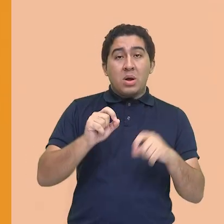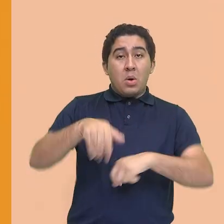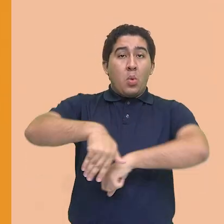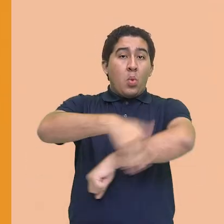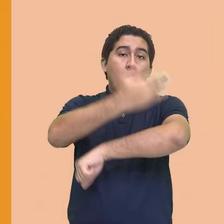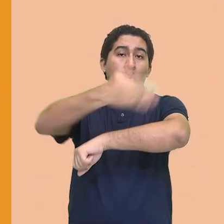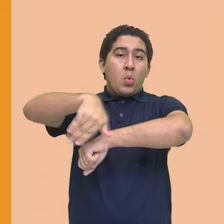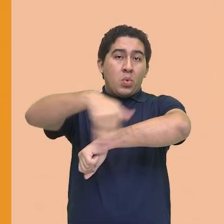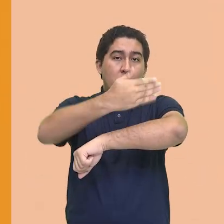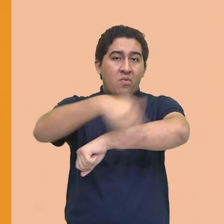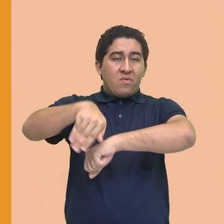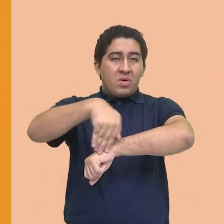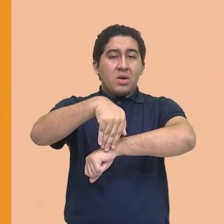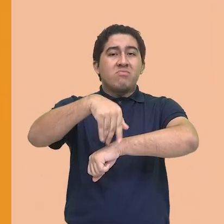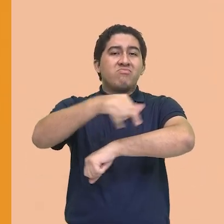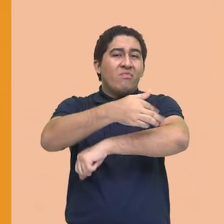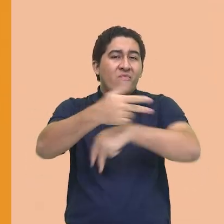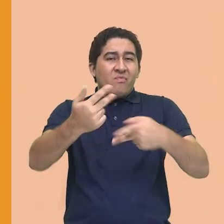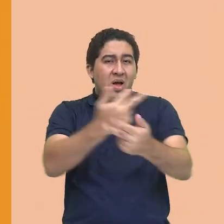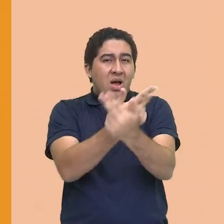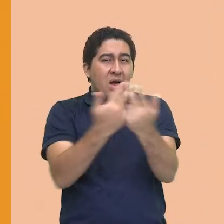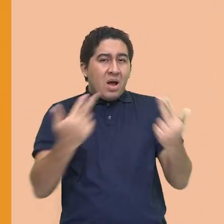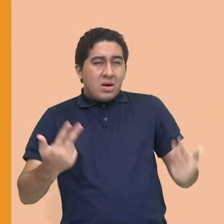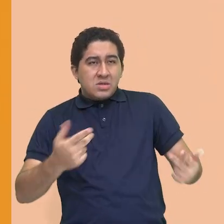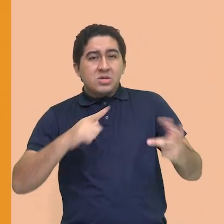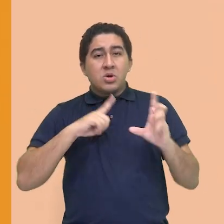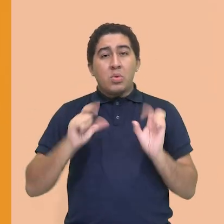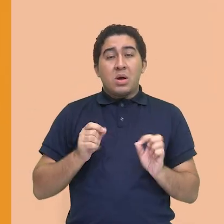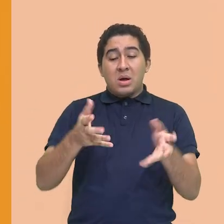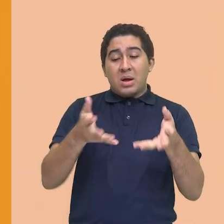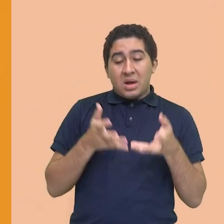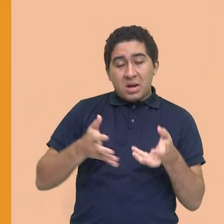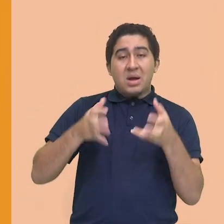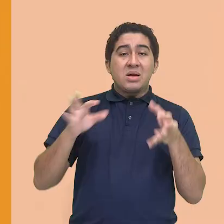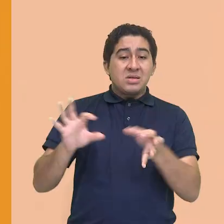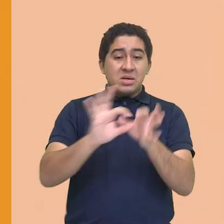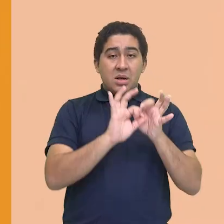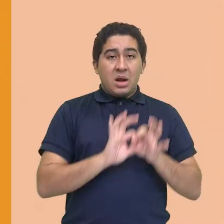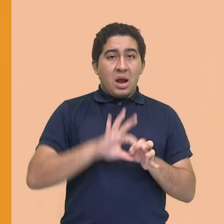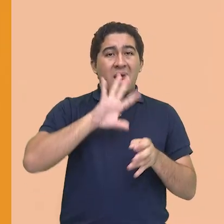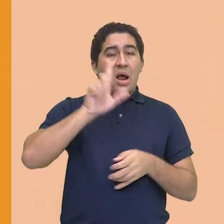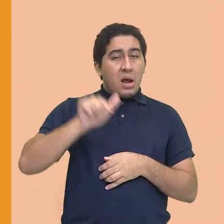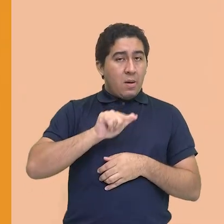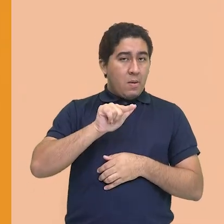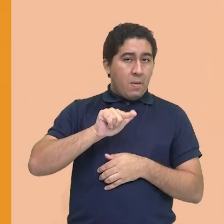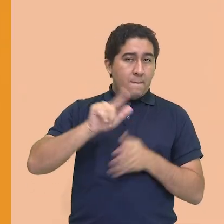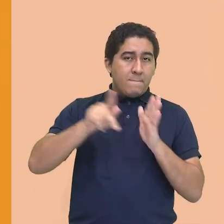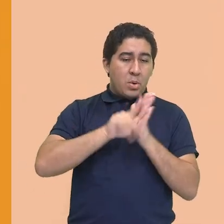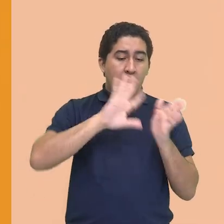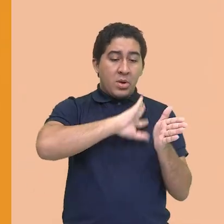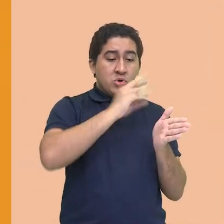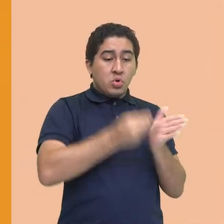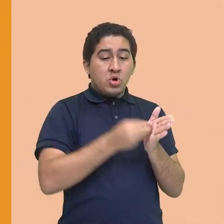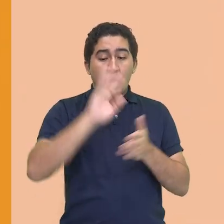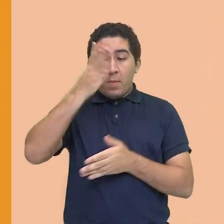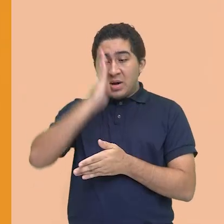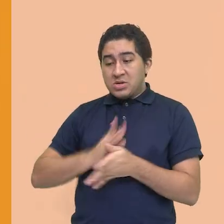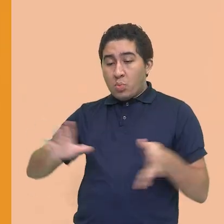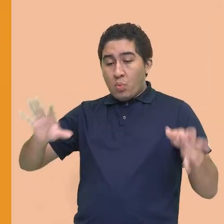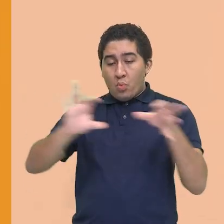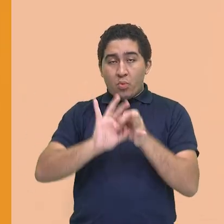rodovias aqui, que visavam integrar, como eu já falei para vocês, a região amazônica ao restante do Brasil. A